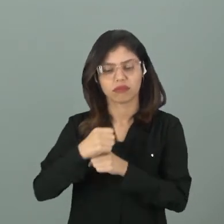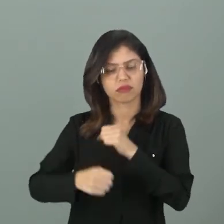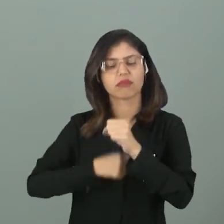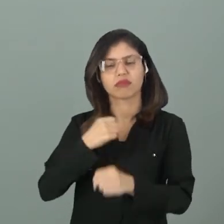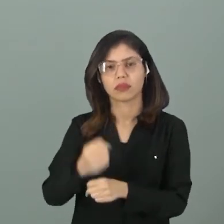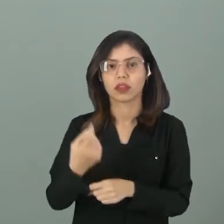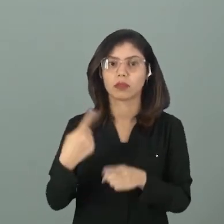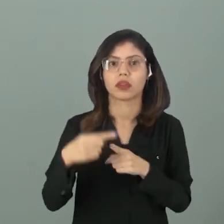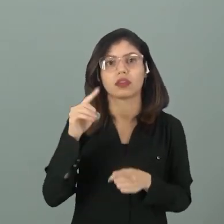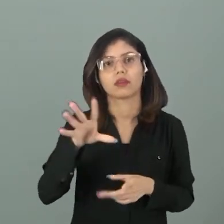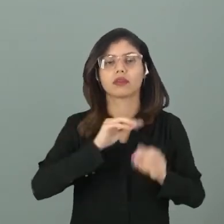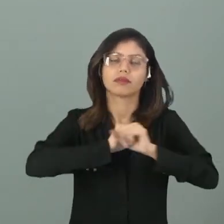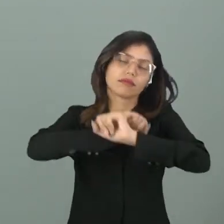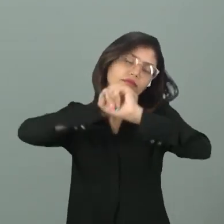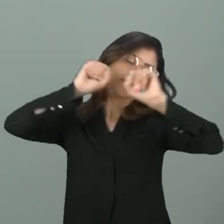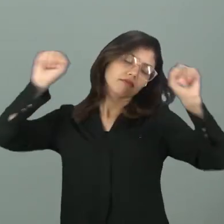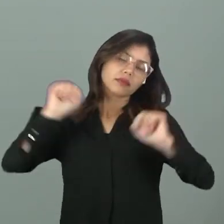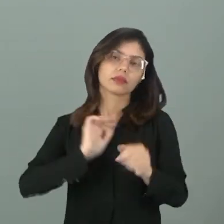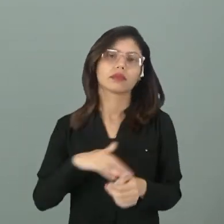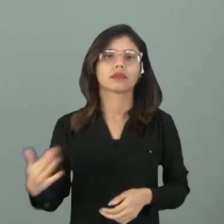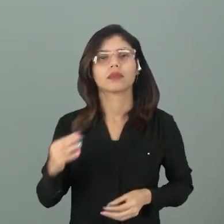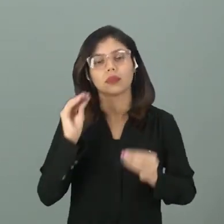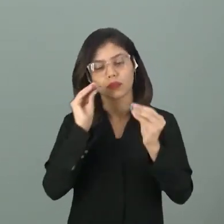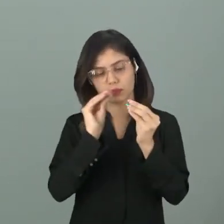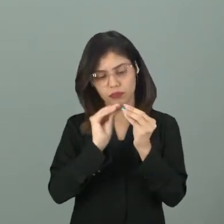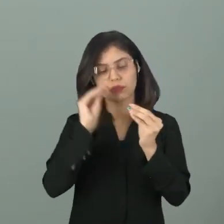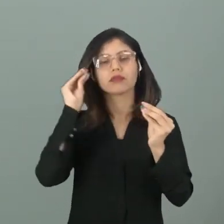porque ela só pode ser acordada